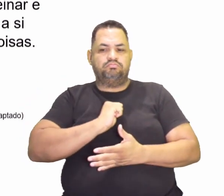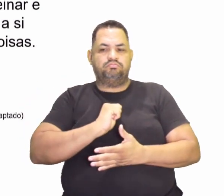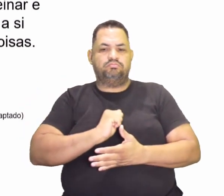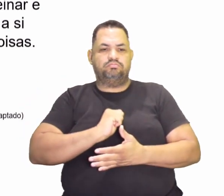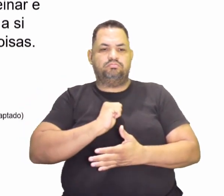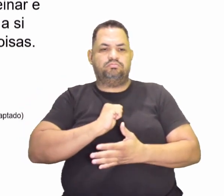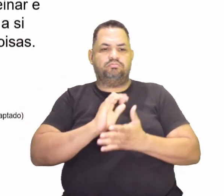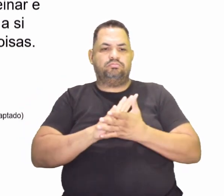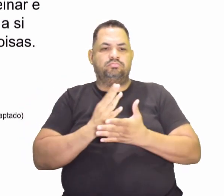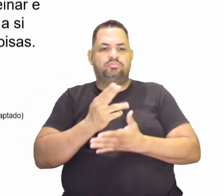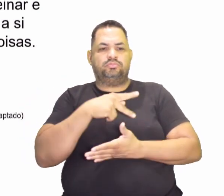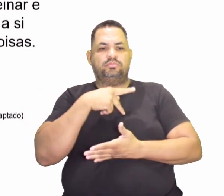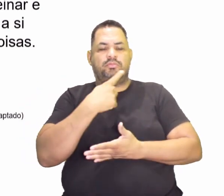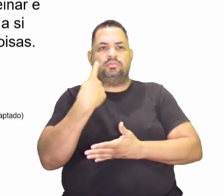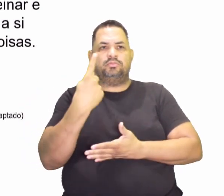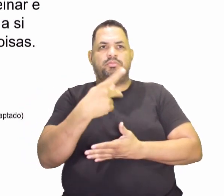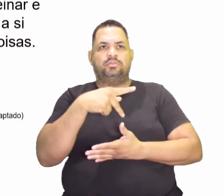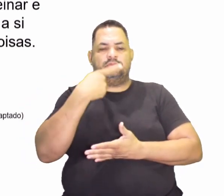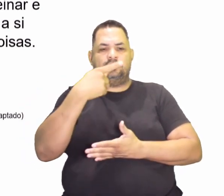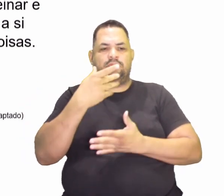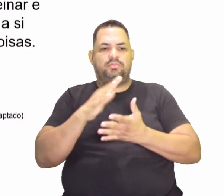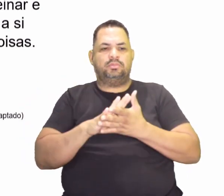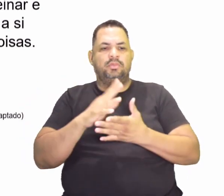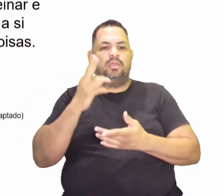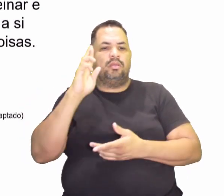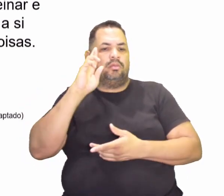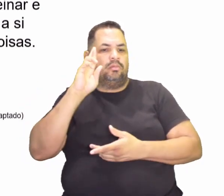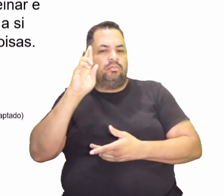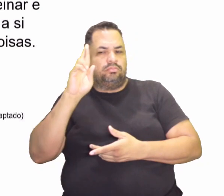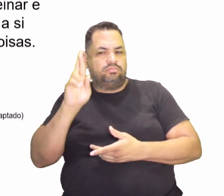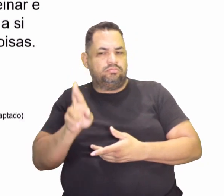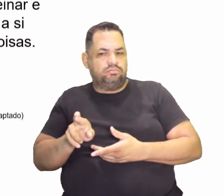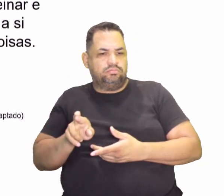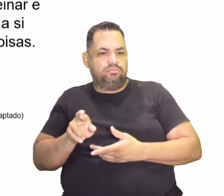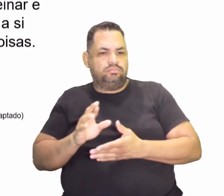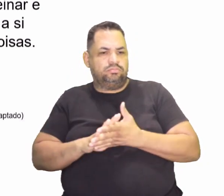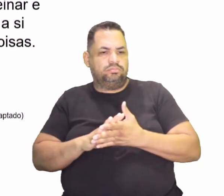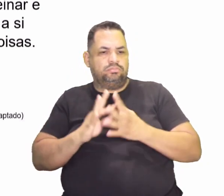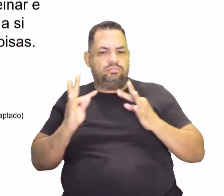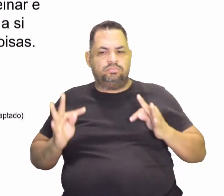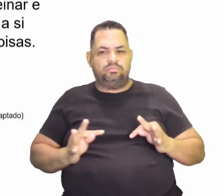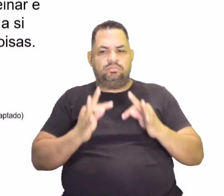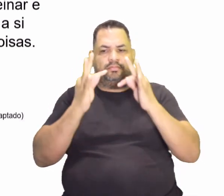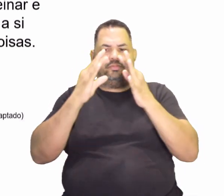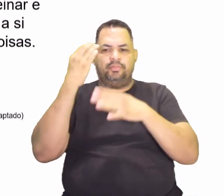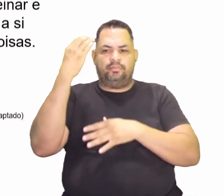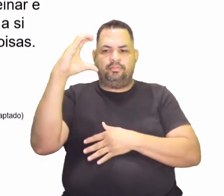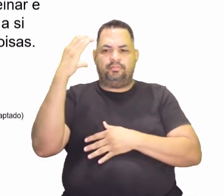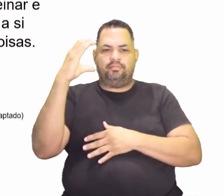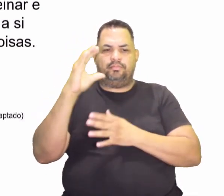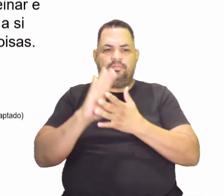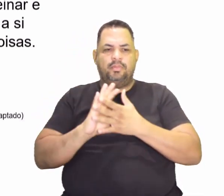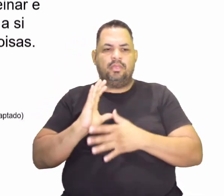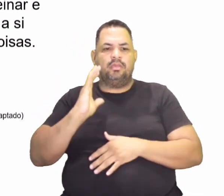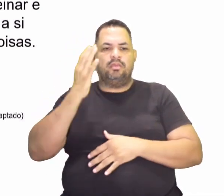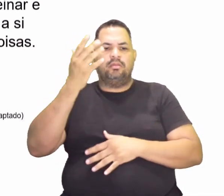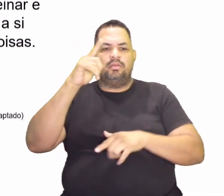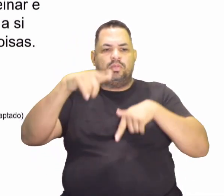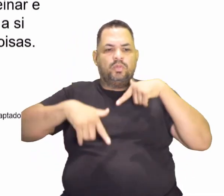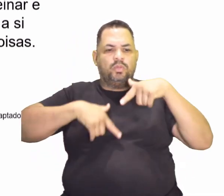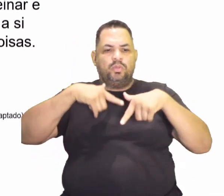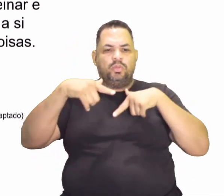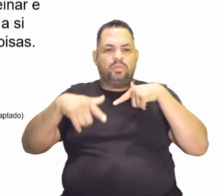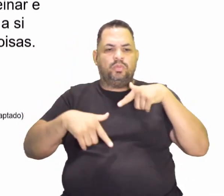antropocêntrica, estamos dizendo que sua razão é uma razão técnico-científica, tá? Que ele é capaz de produzir.